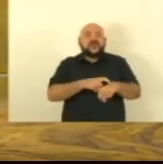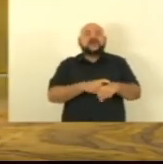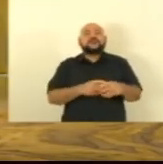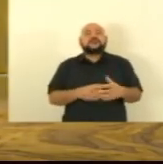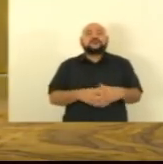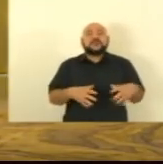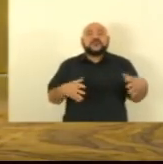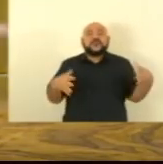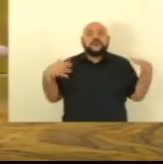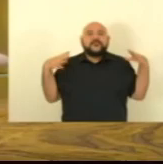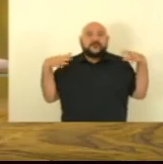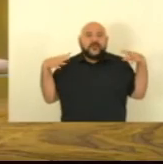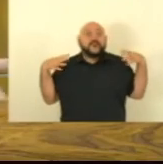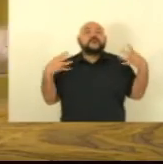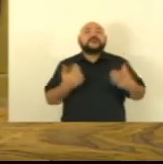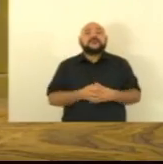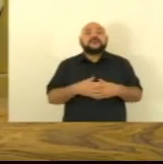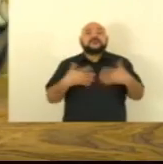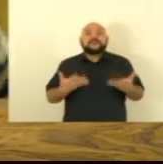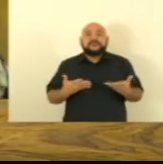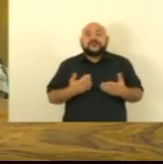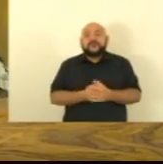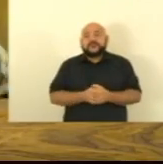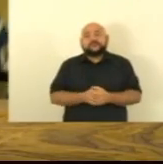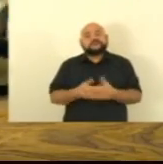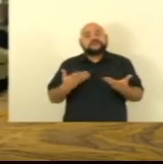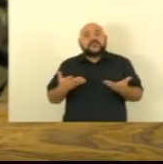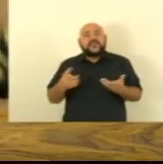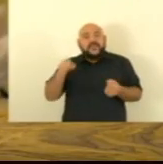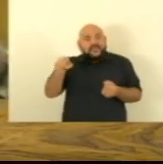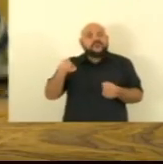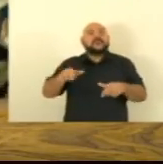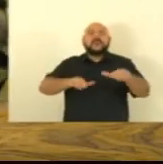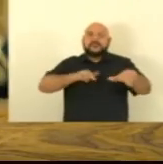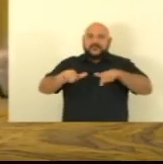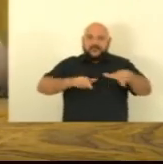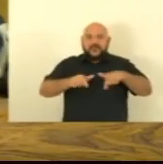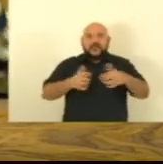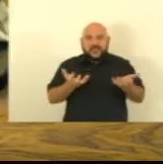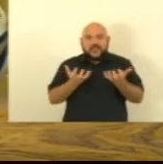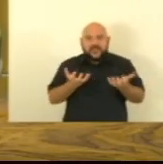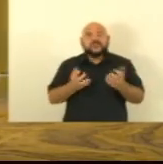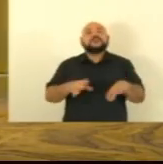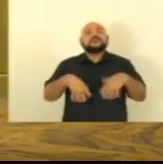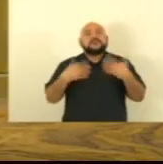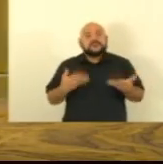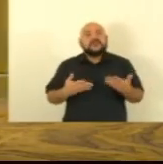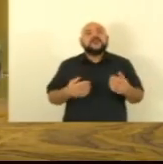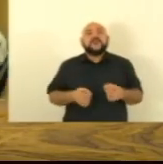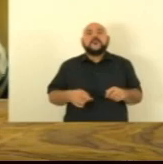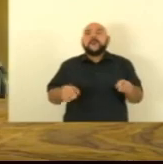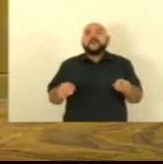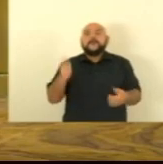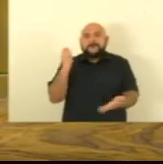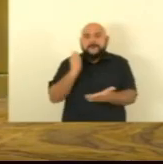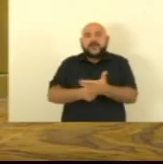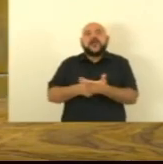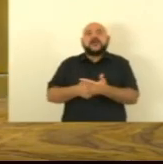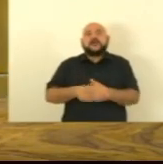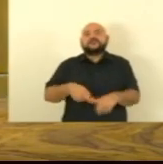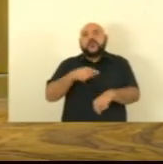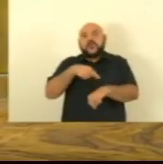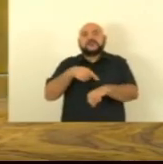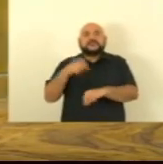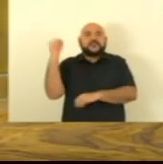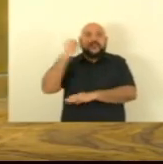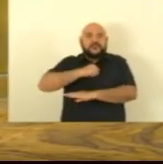Não se aumenta o efetivo, mas se aumenta as horas pagas, trabalhadas a este contingente